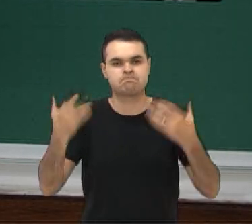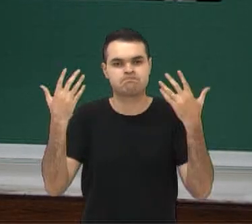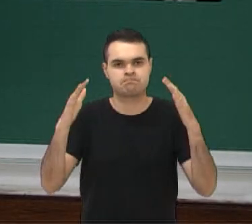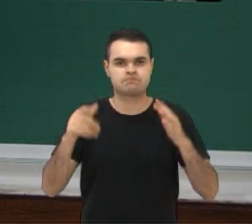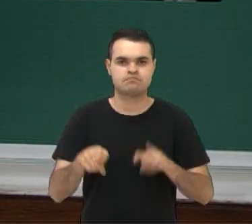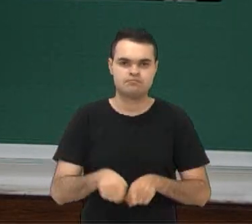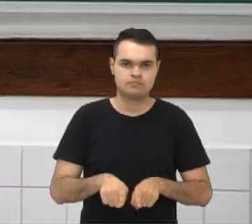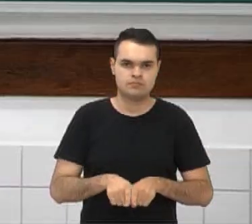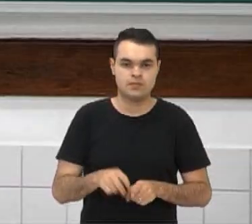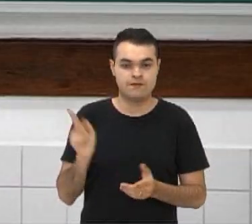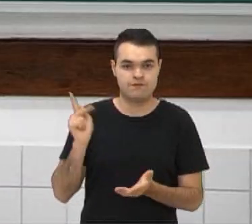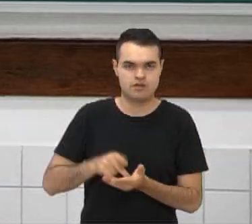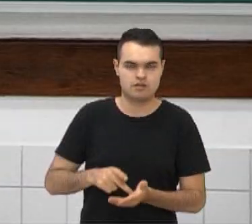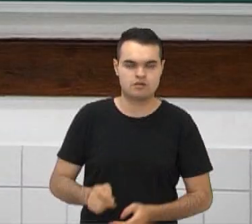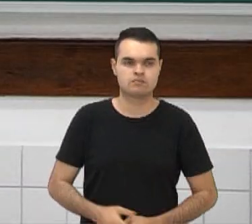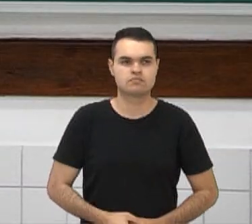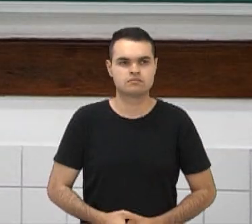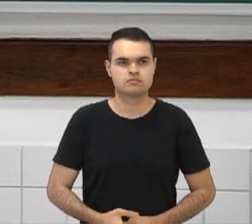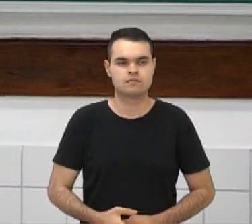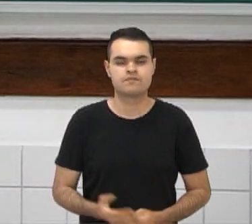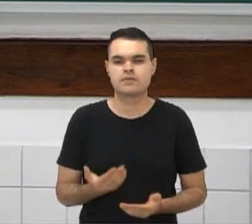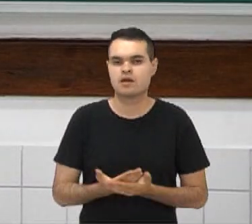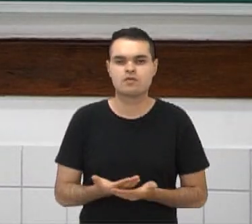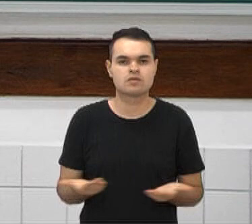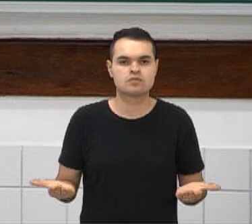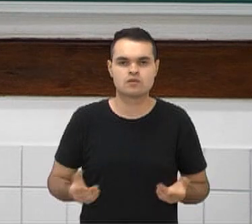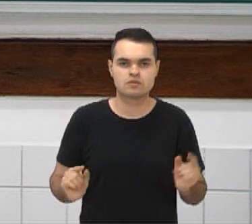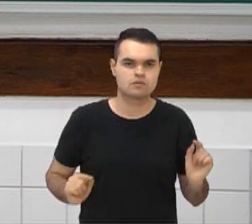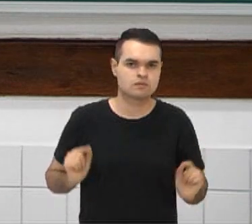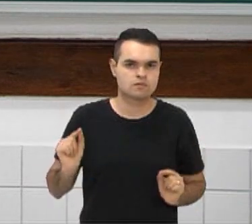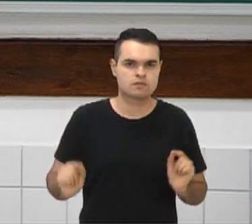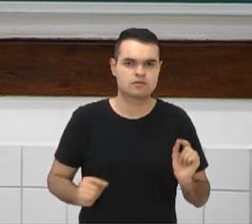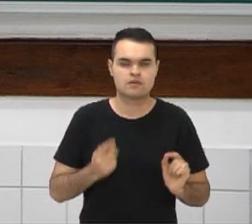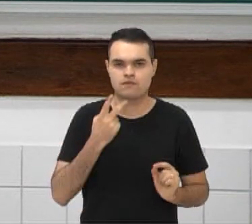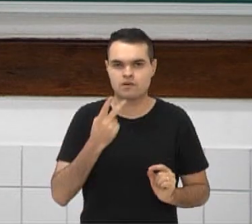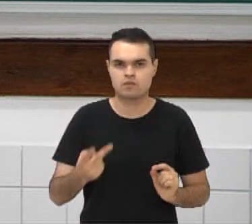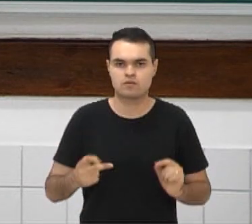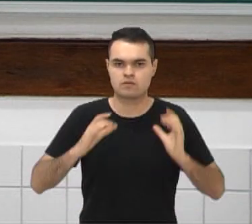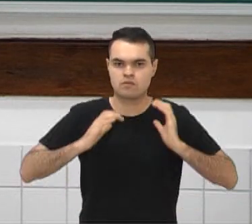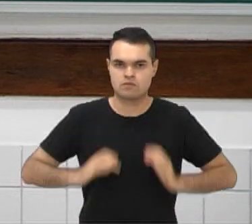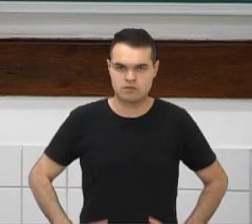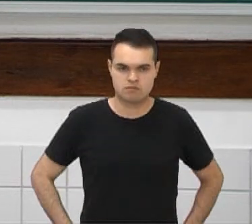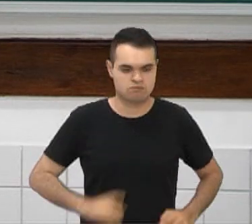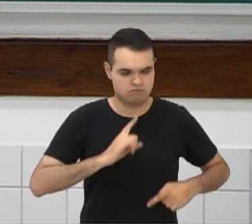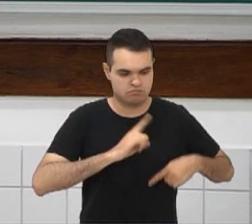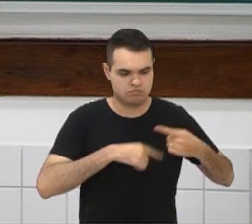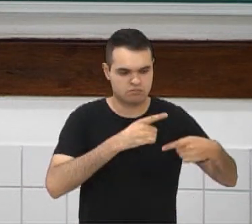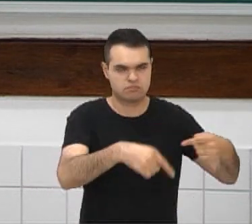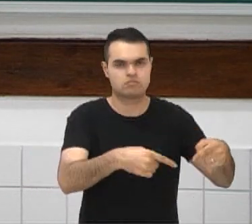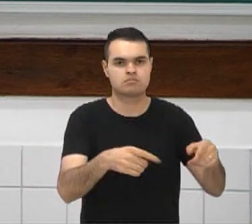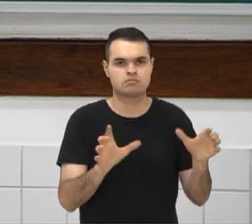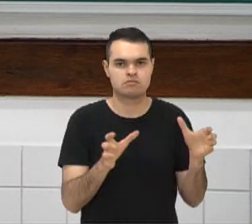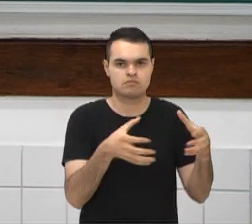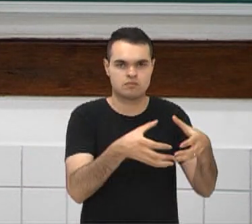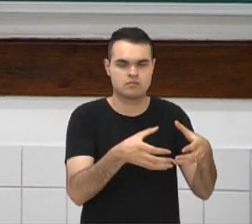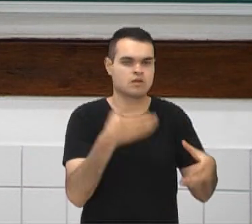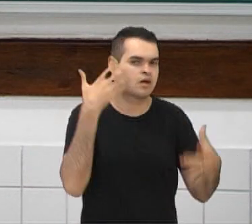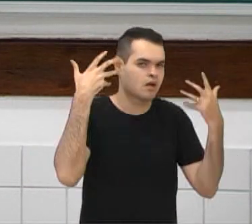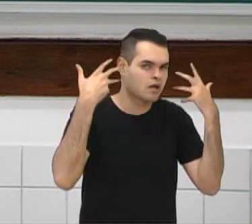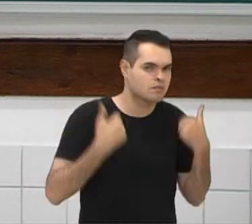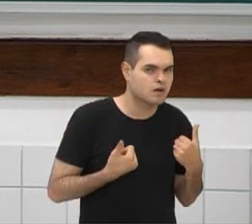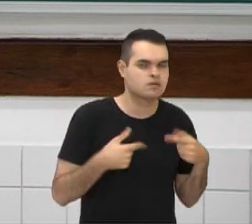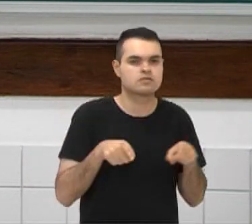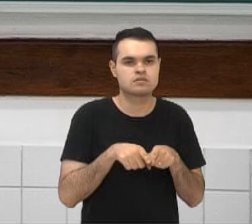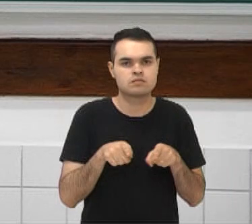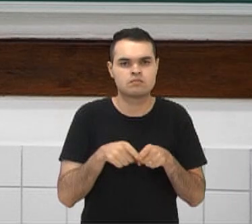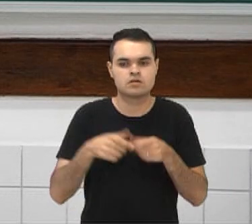Tá? Então, o que nós falamos, pessoal? Na aula de hoje, falamos sobre o comportamento reprodutivo dos animais e demos uma pincelada